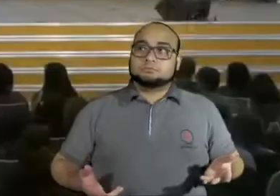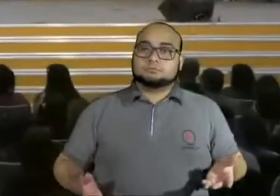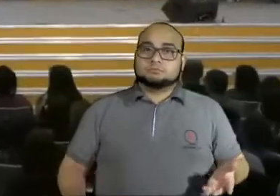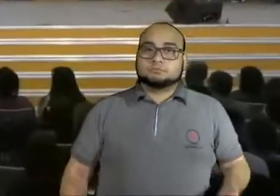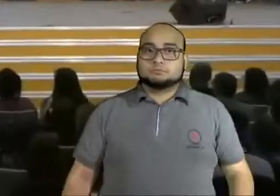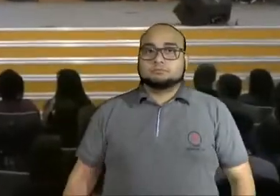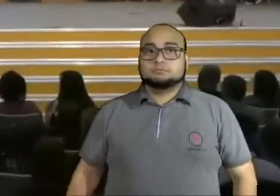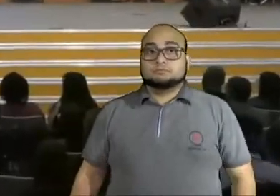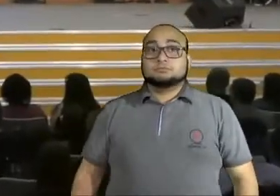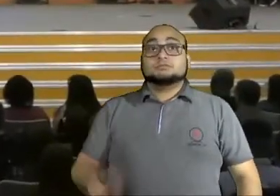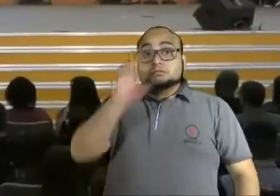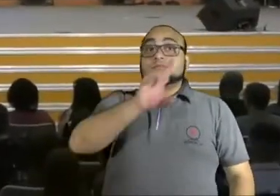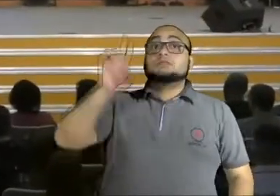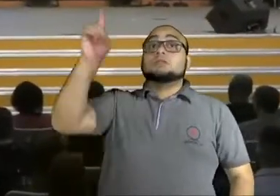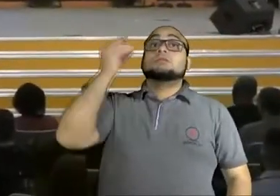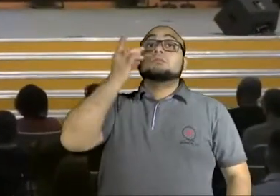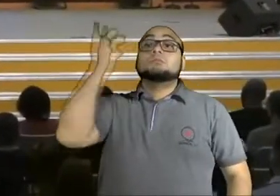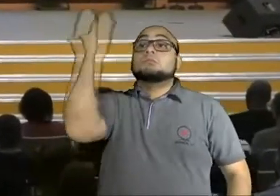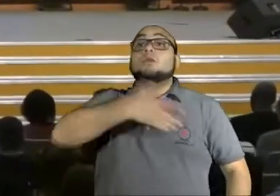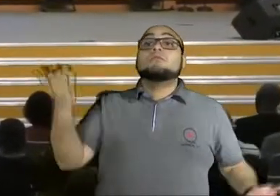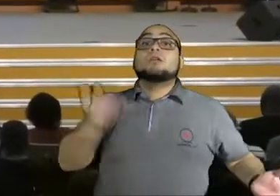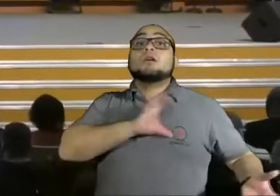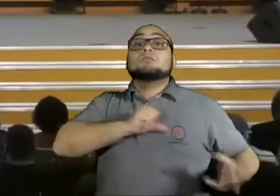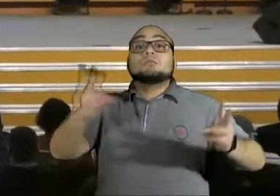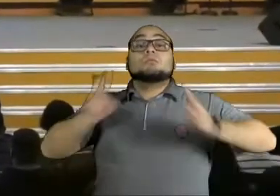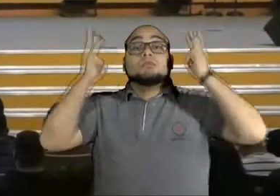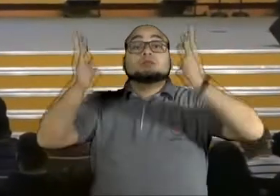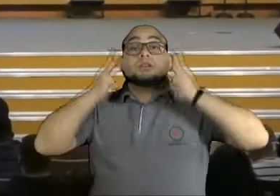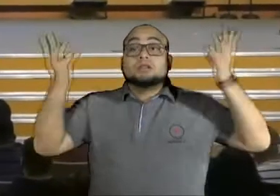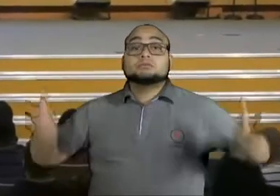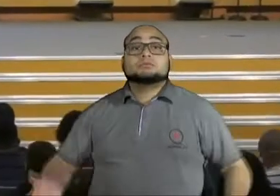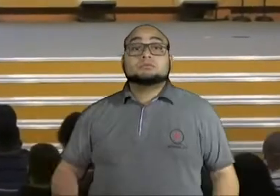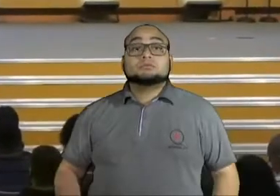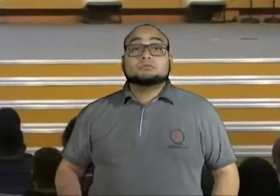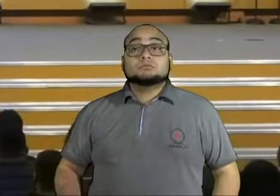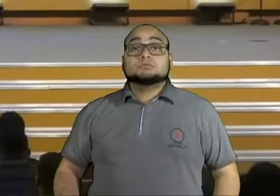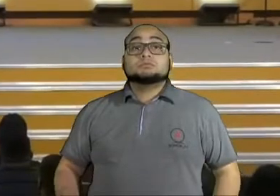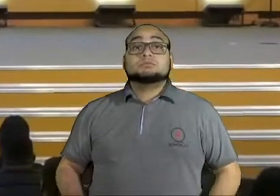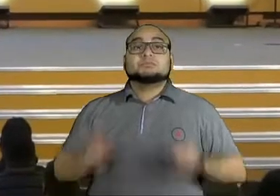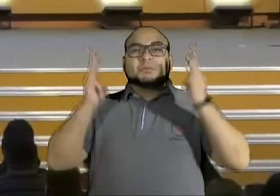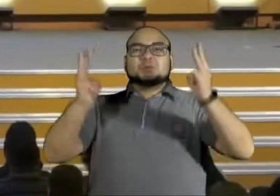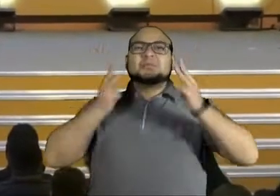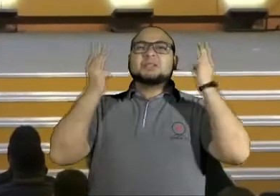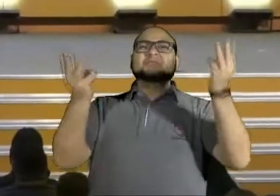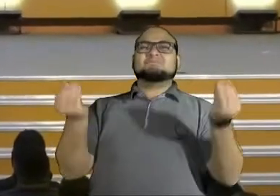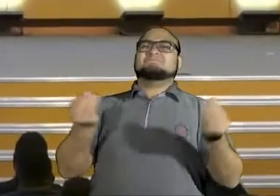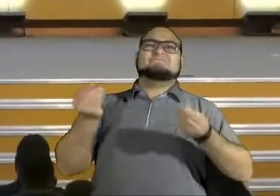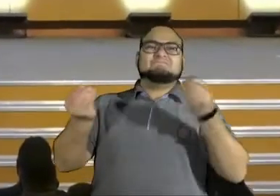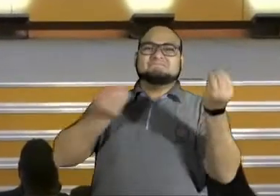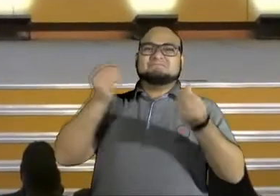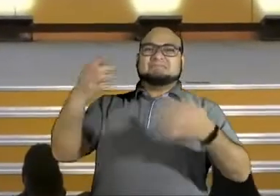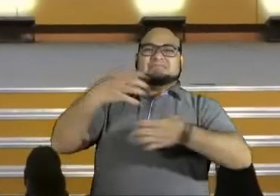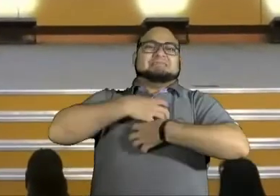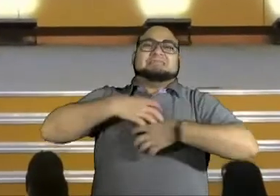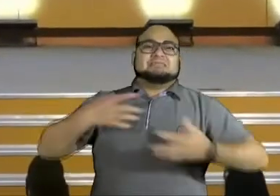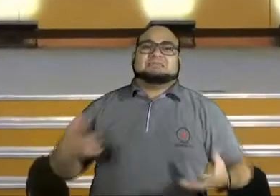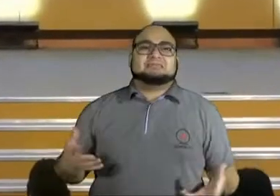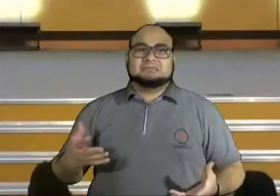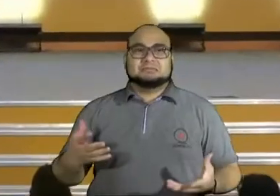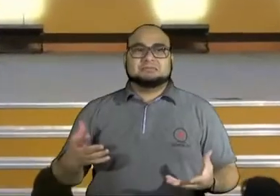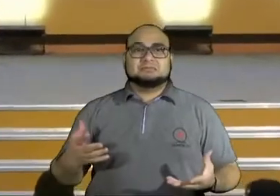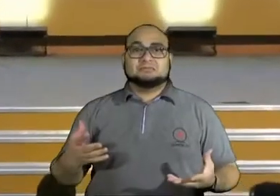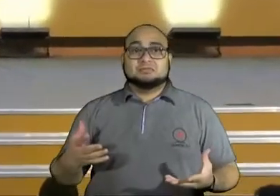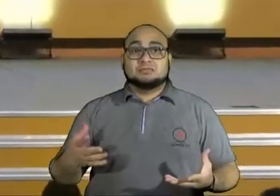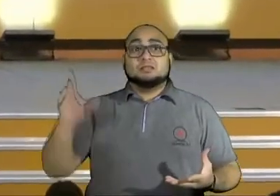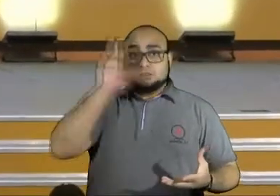estava provando o coração de Moisés. E Moisés olhou para ele e não disse o que sentia, simplesmente reproduziu as mesmas palavras que